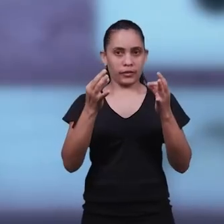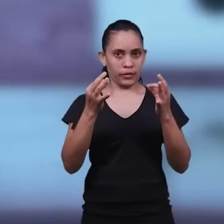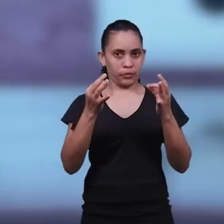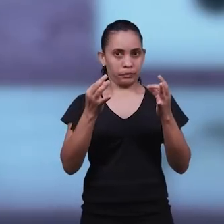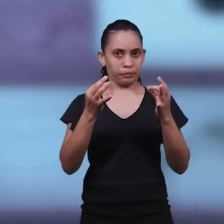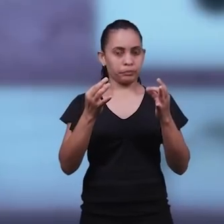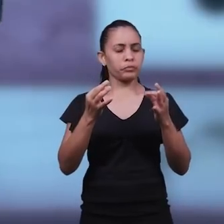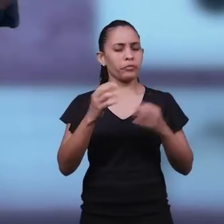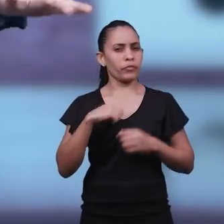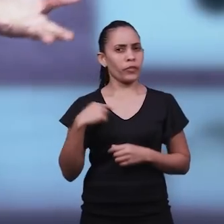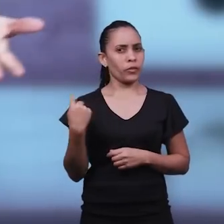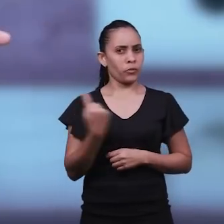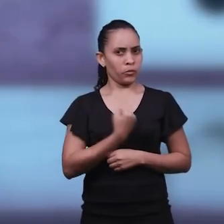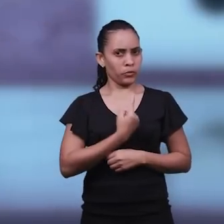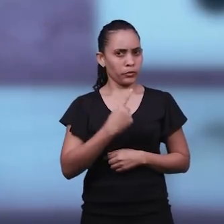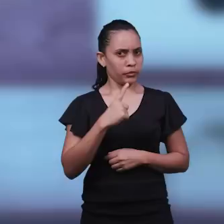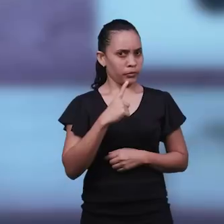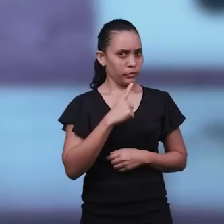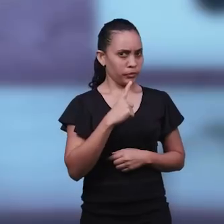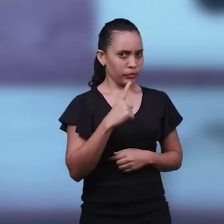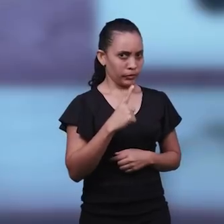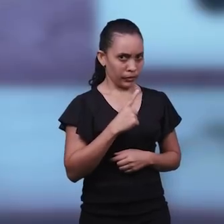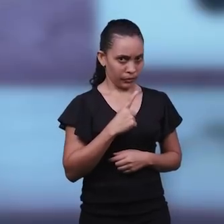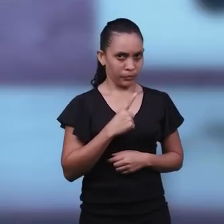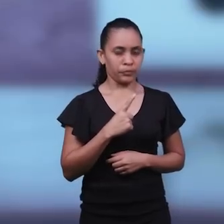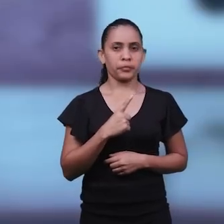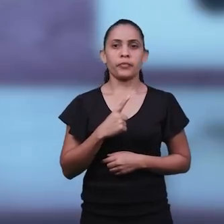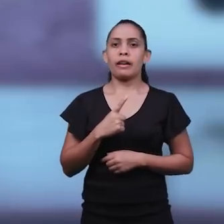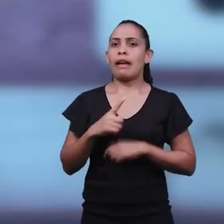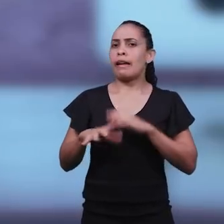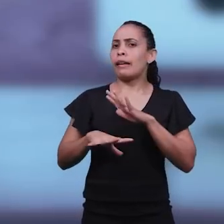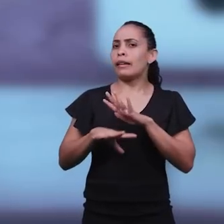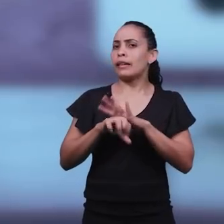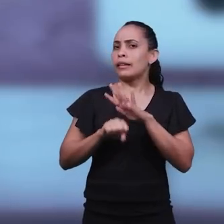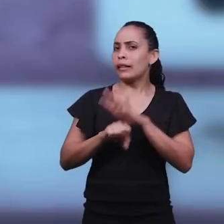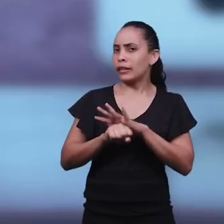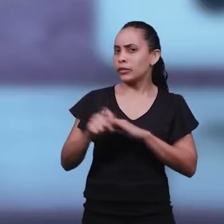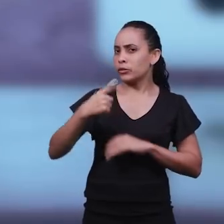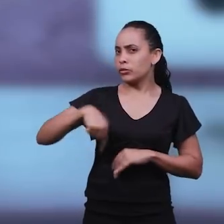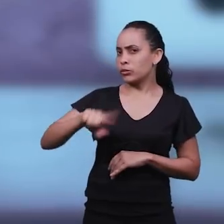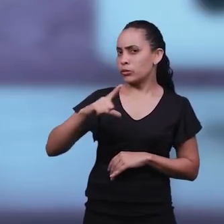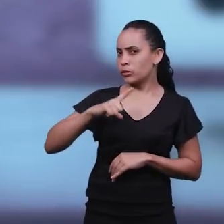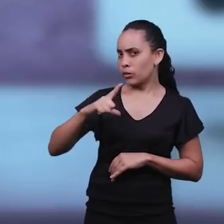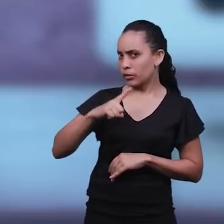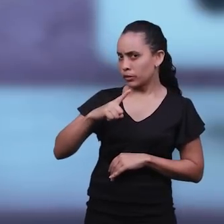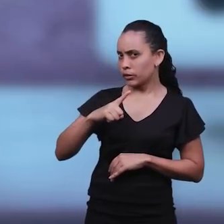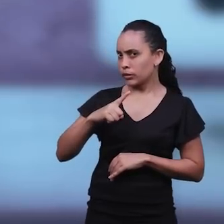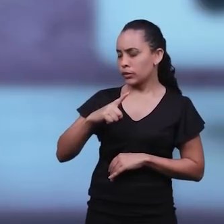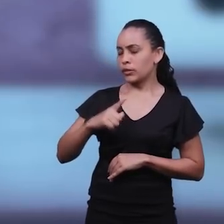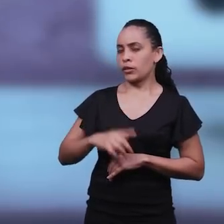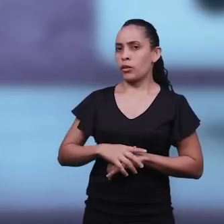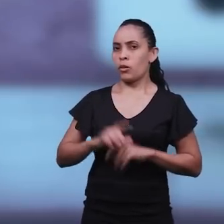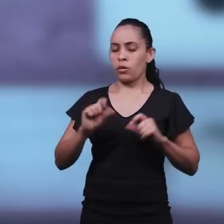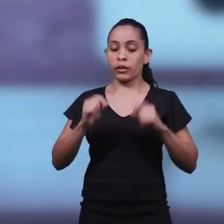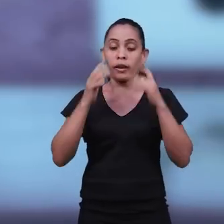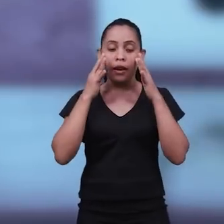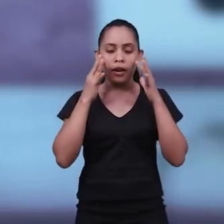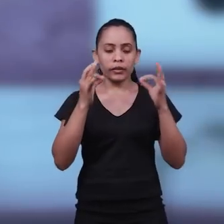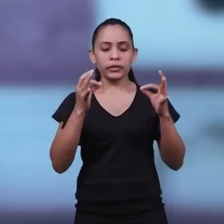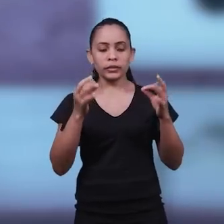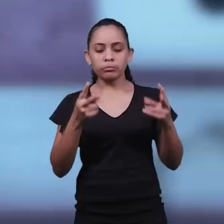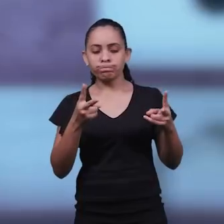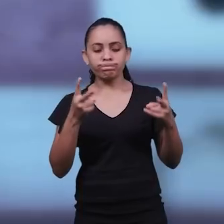atenção. Nós somos dotados de uma natureza que nos dá a capacidade de orientar a nossa atenção